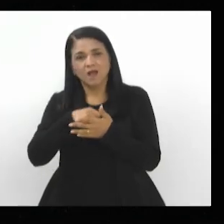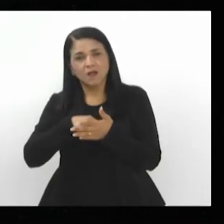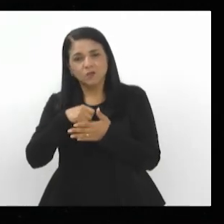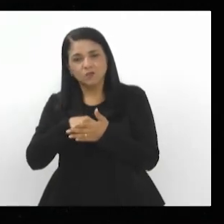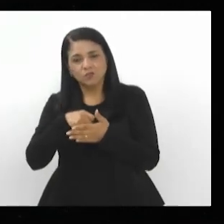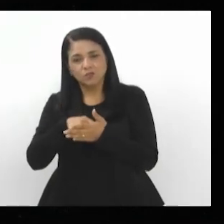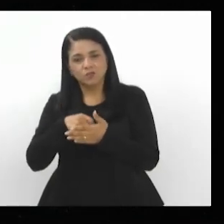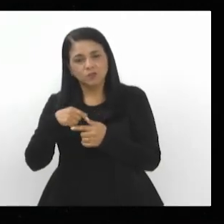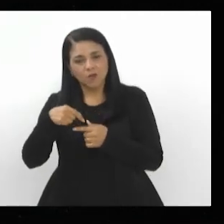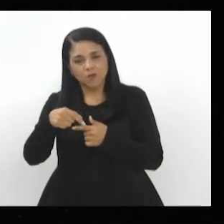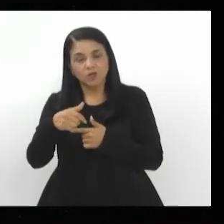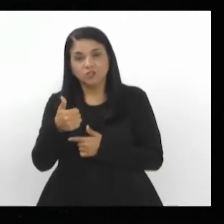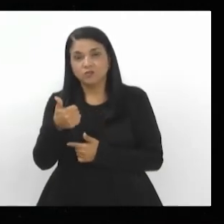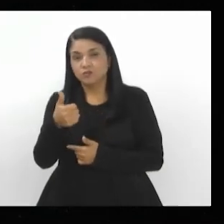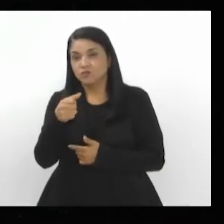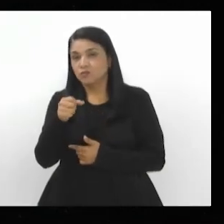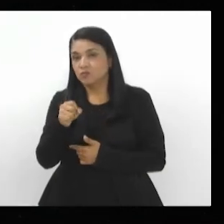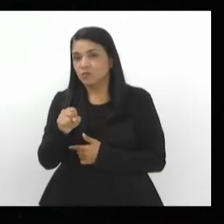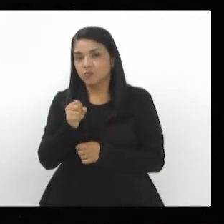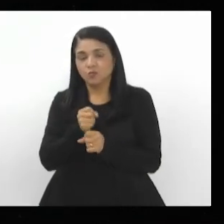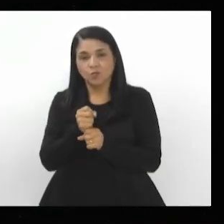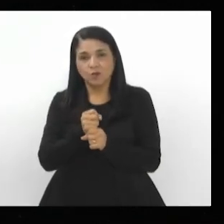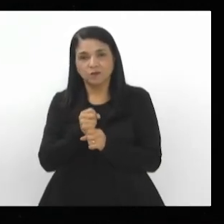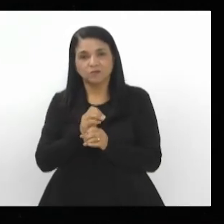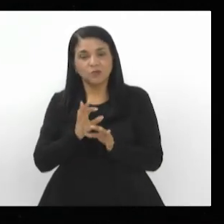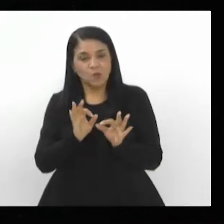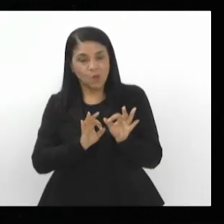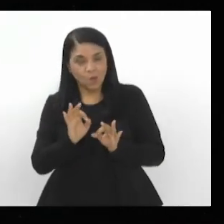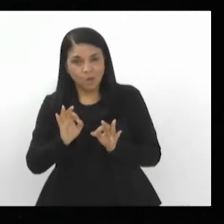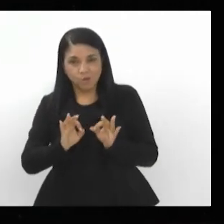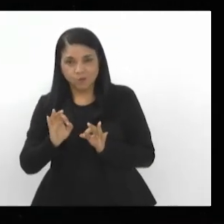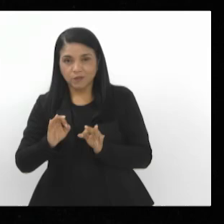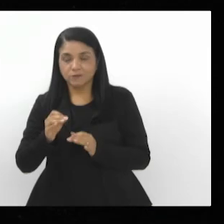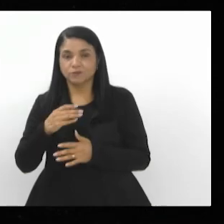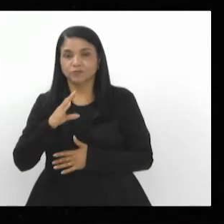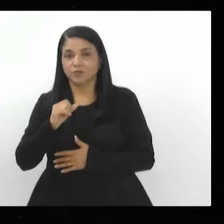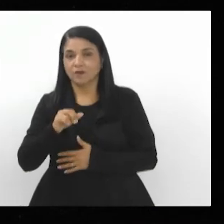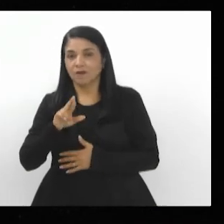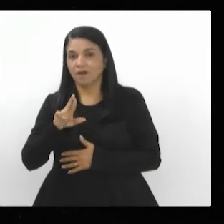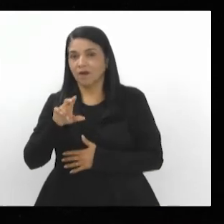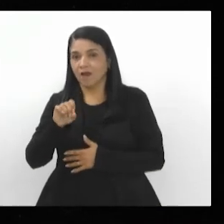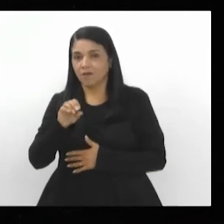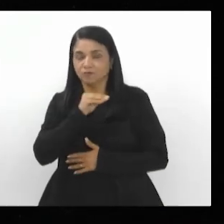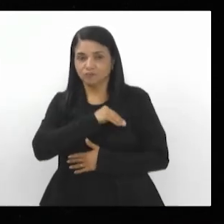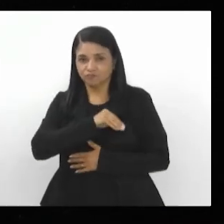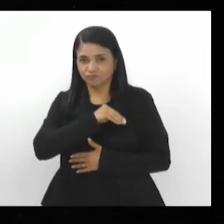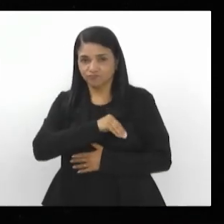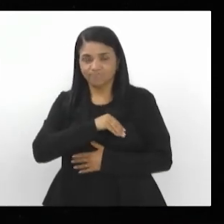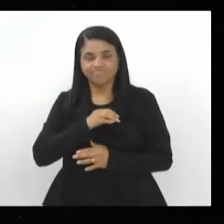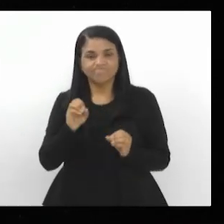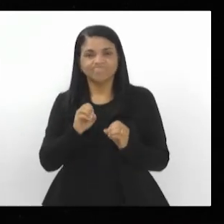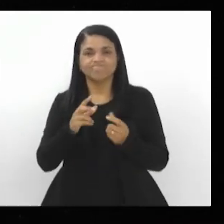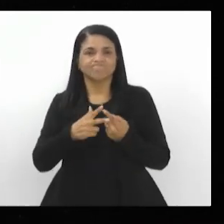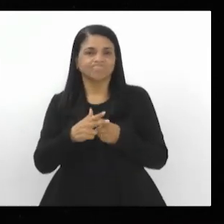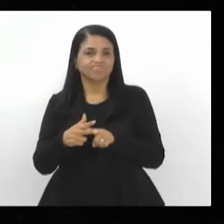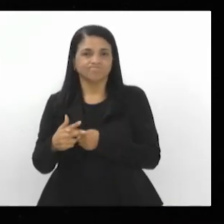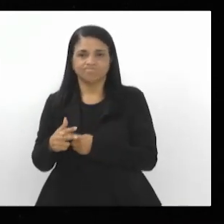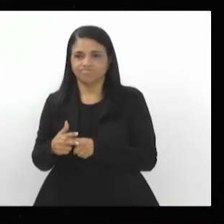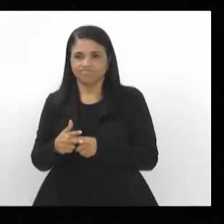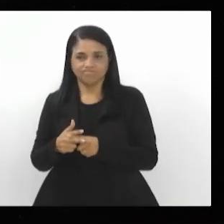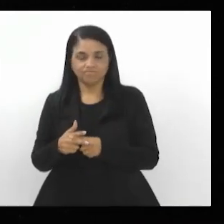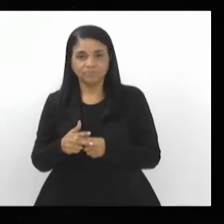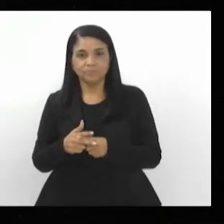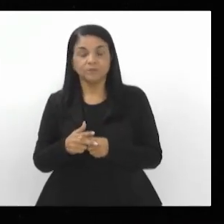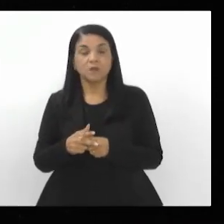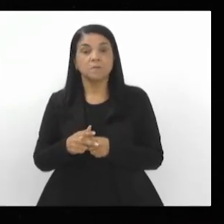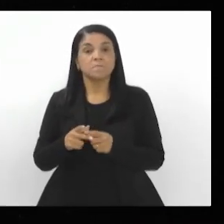completando 18 anos sem que o plano de cargos e vencimentos nunca tenha sido reformulado. Mas